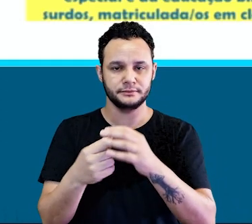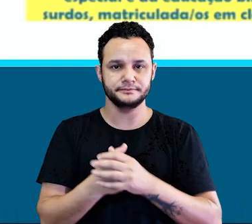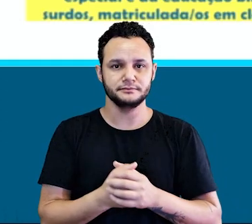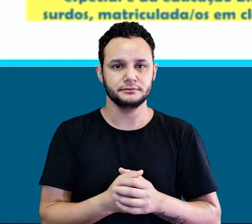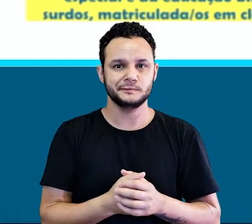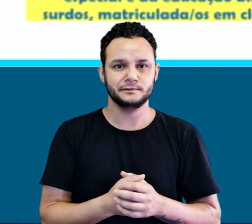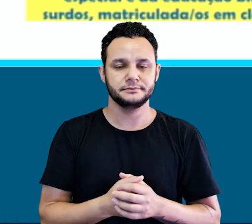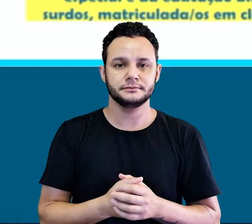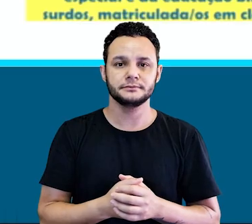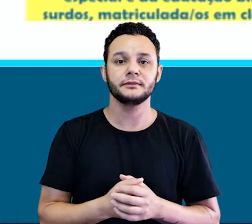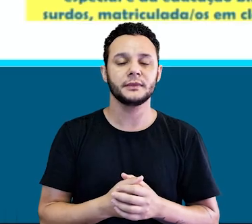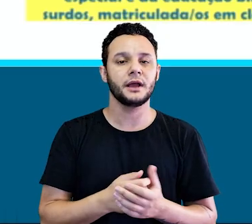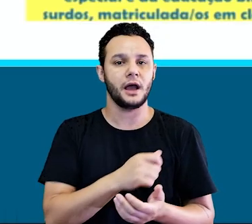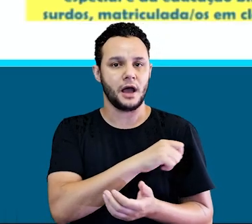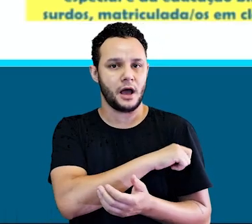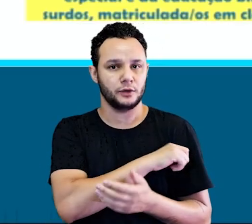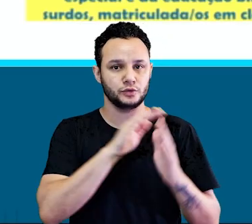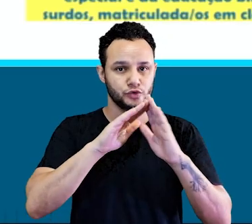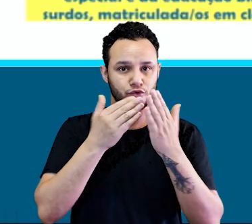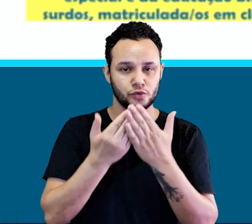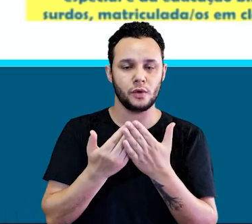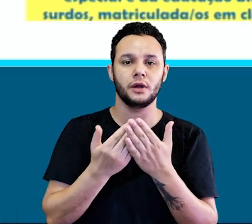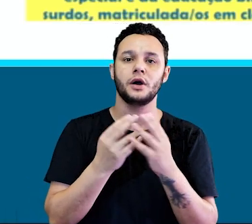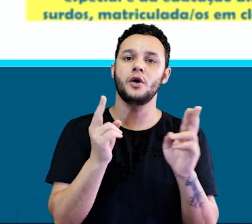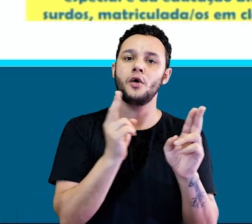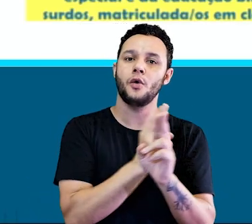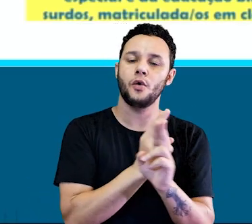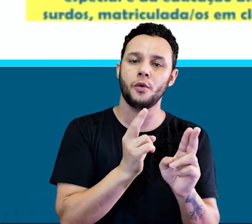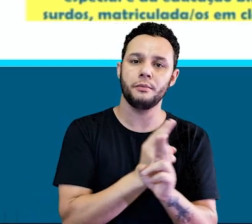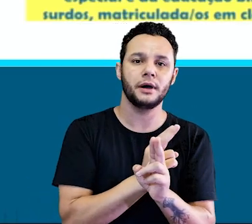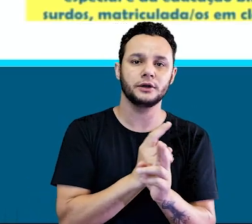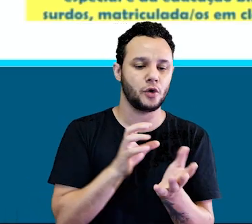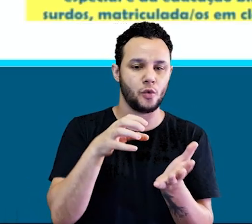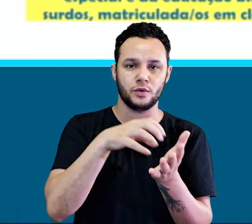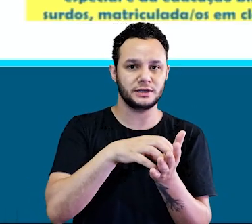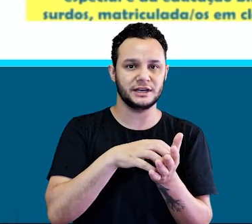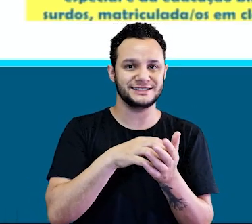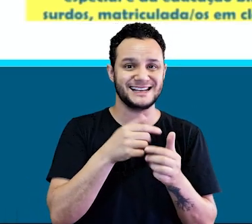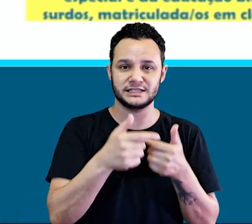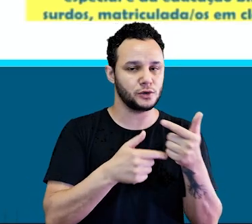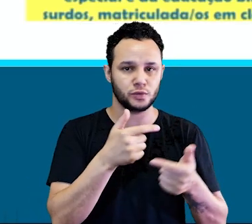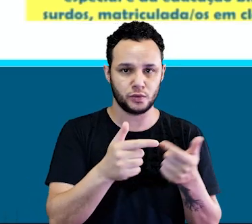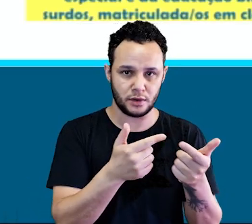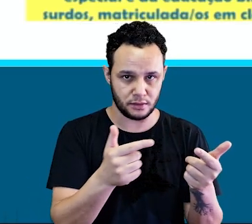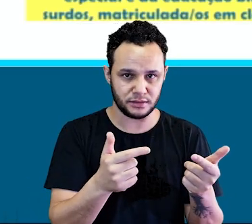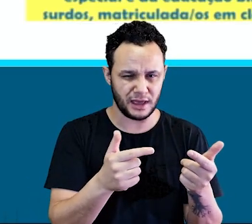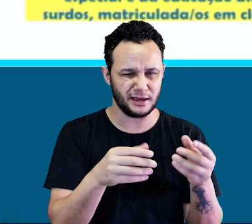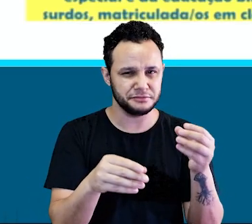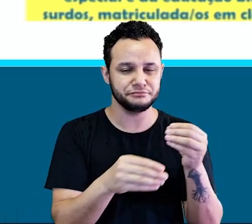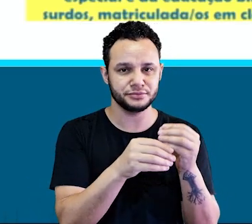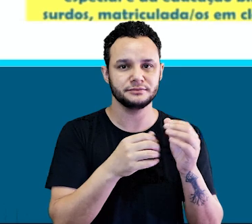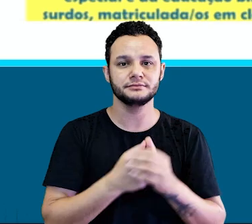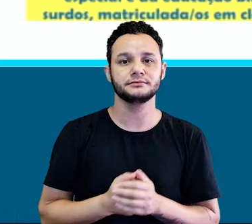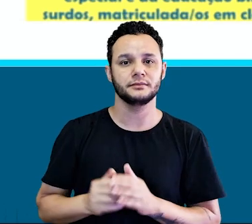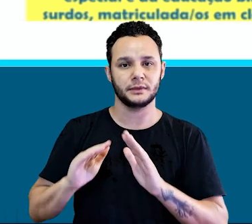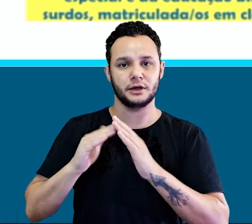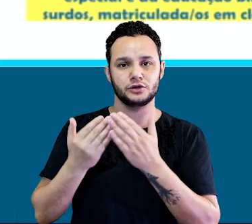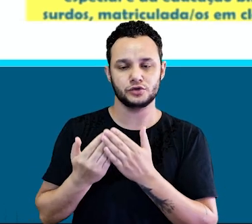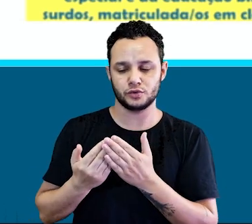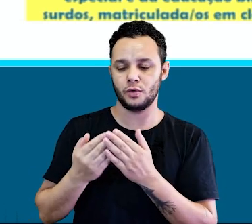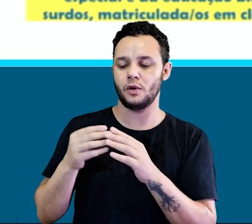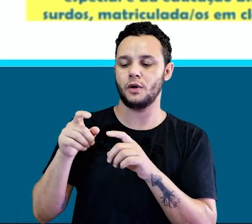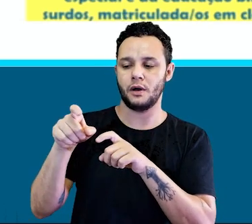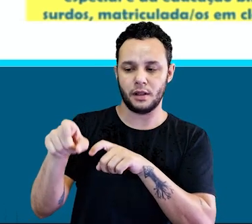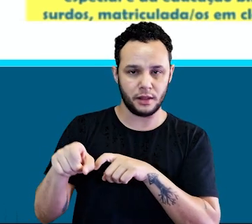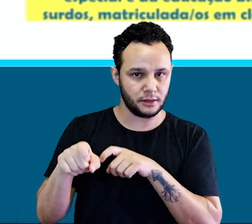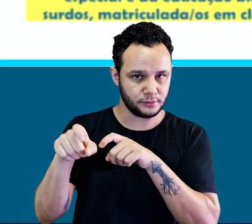aluno. Aluno de escola urbana sem unidade executora, né, um pouco mais. Alunos de